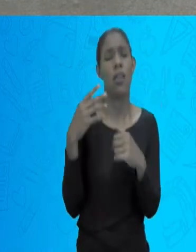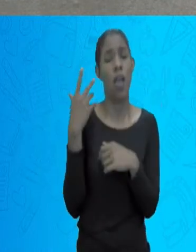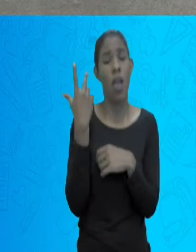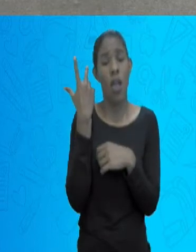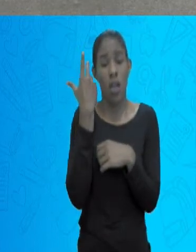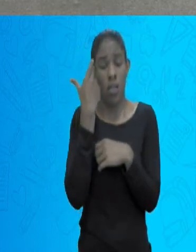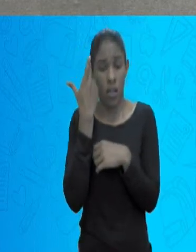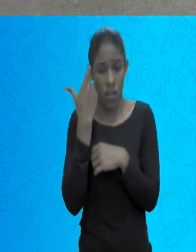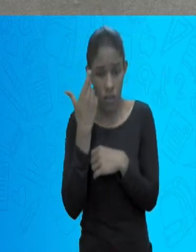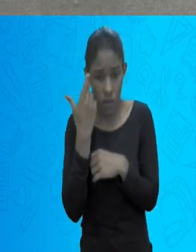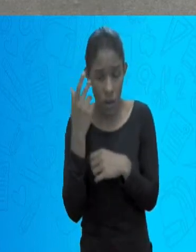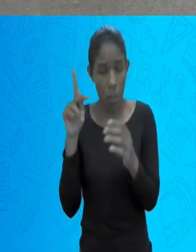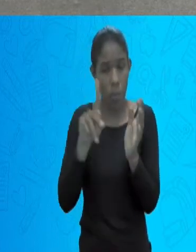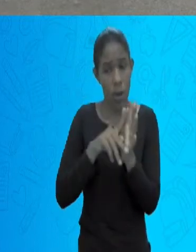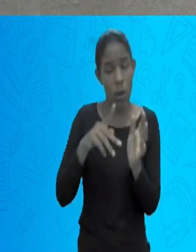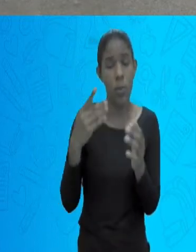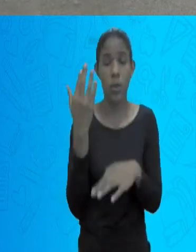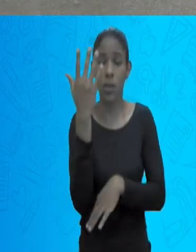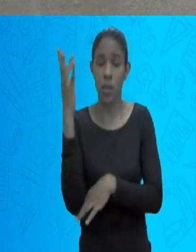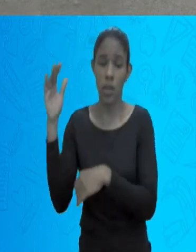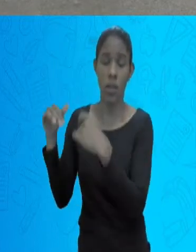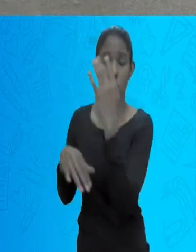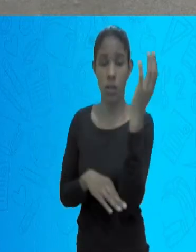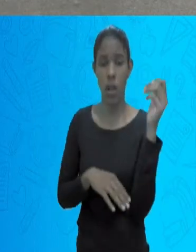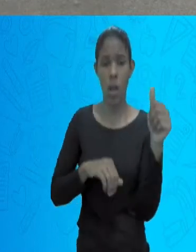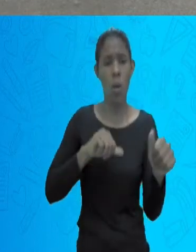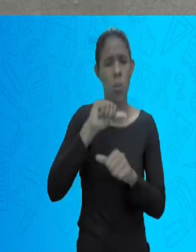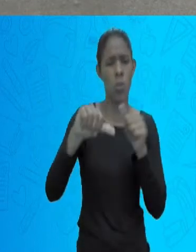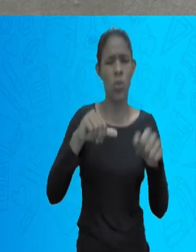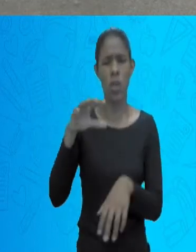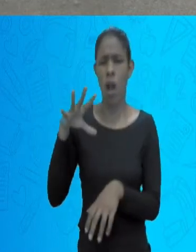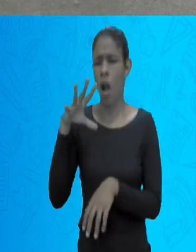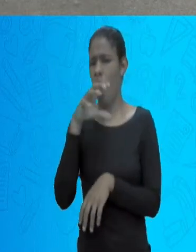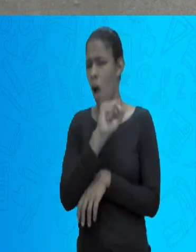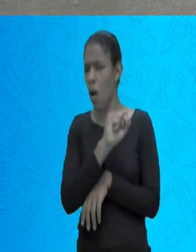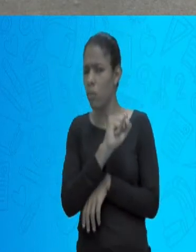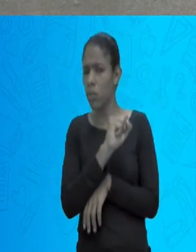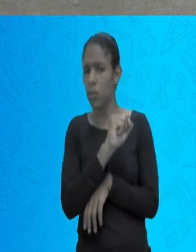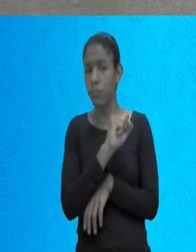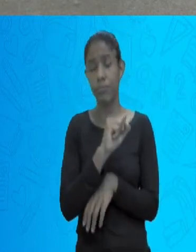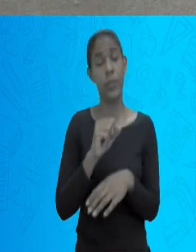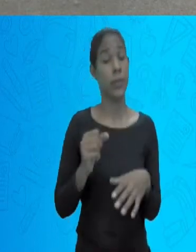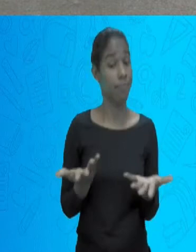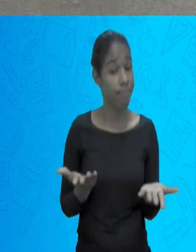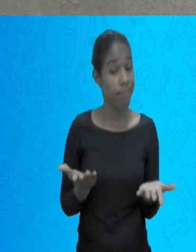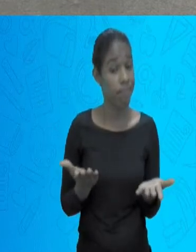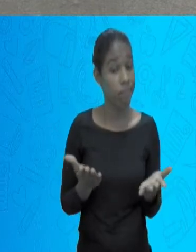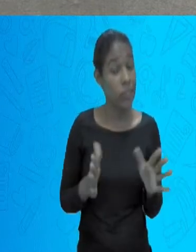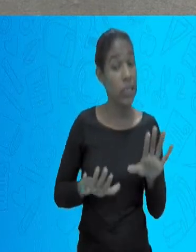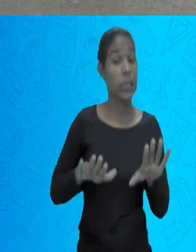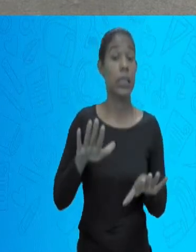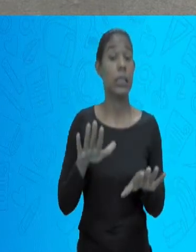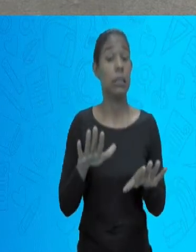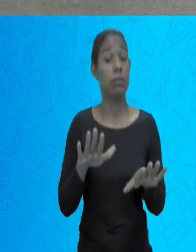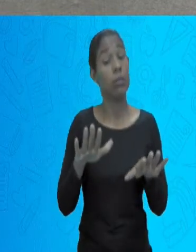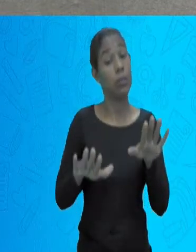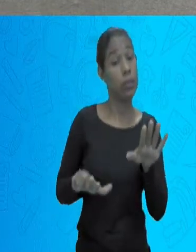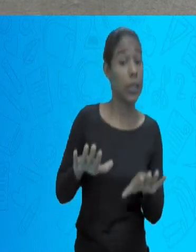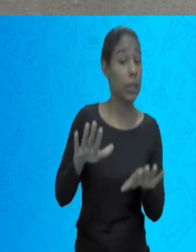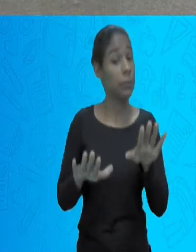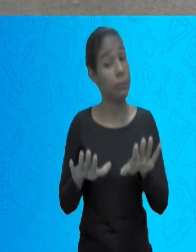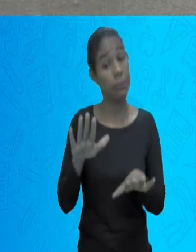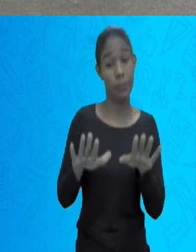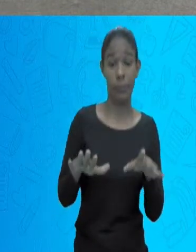a gente teve, por exemplo, furacão, que pode mudar uma paisagem totalmente, ou podem ser lentas,